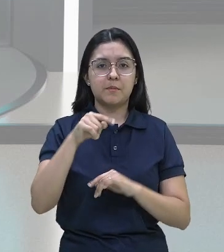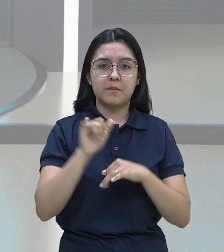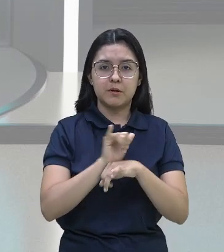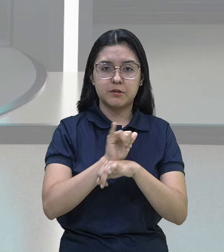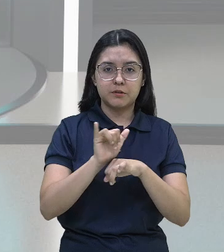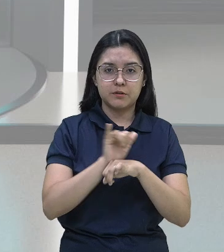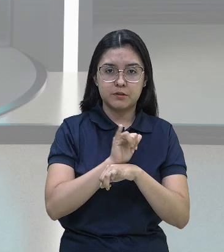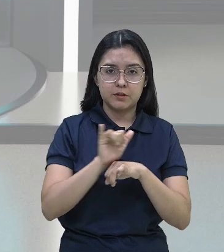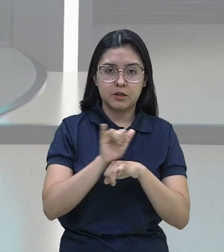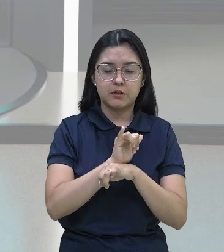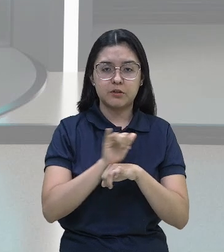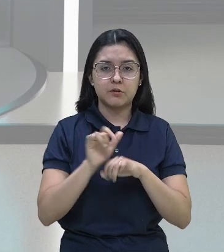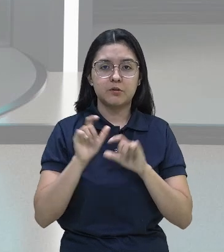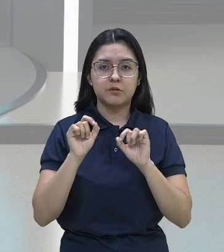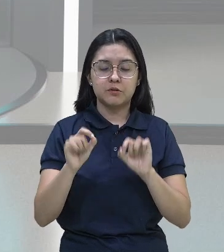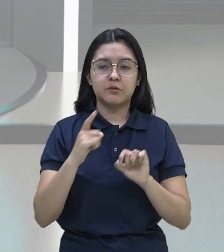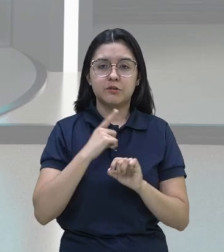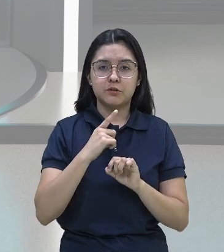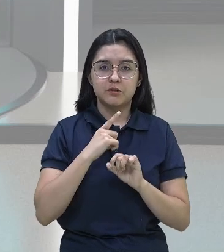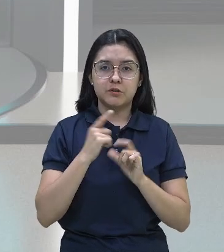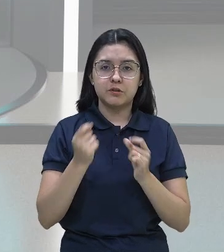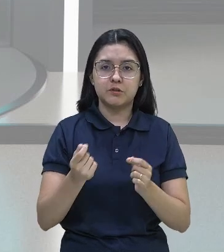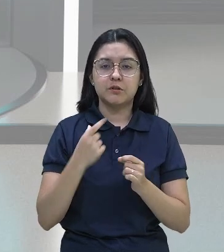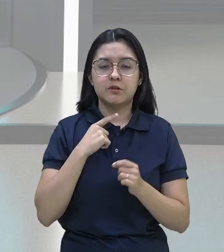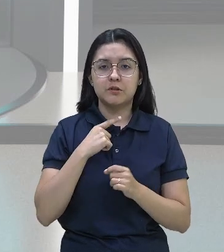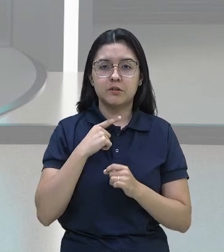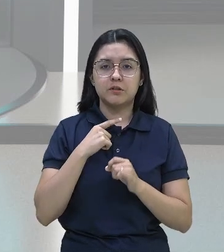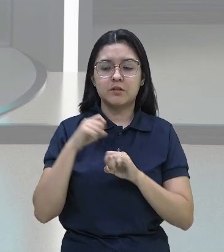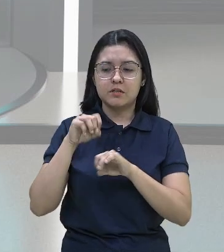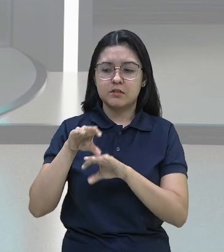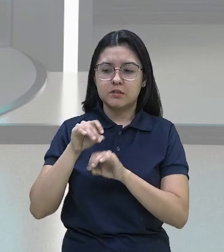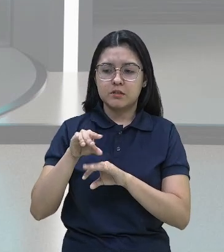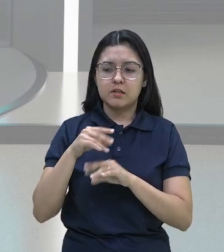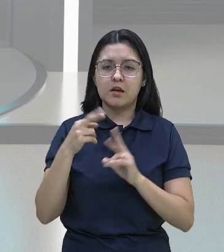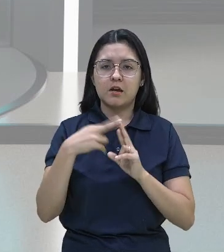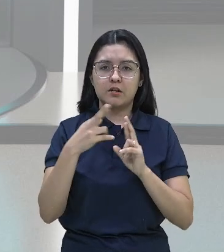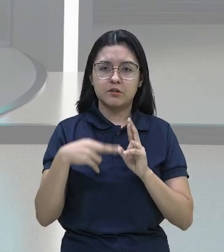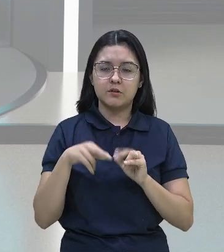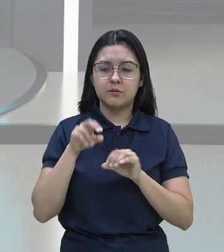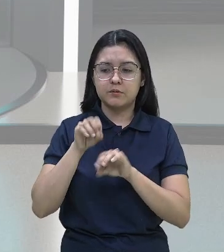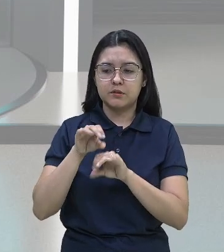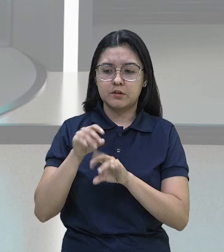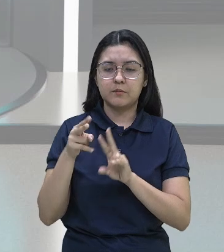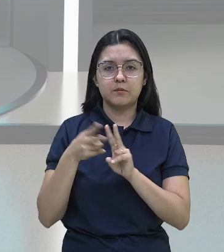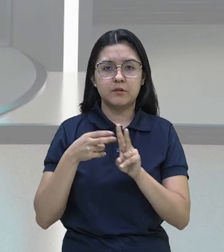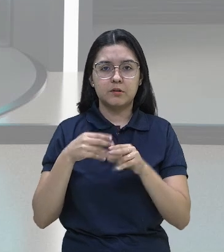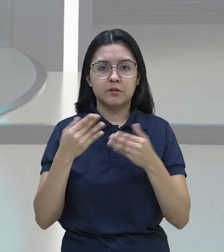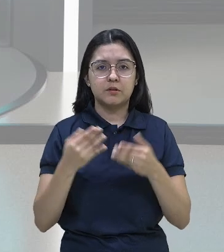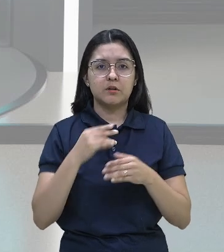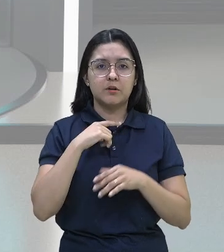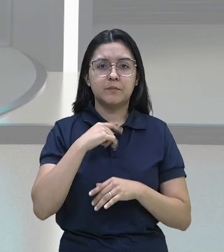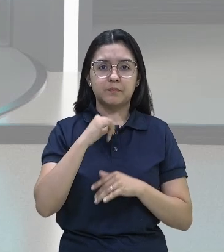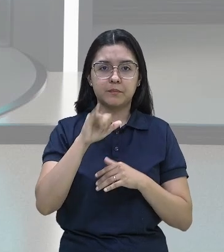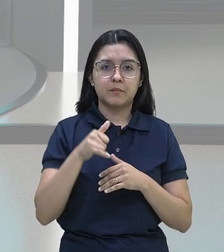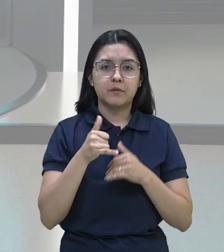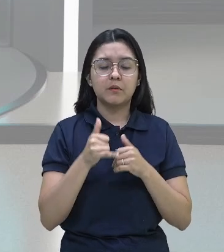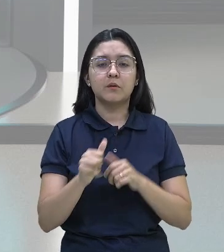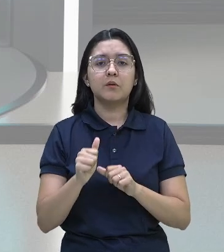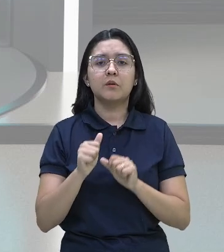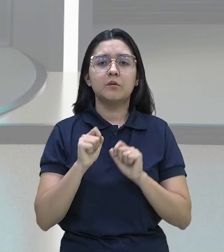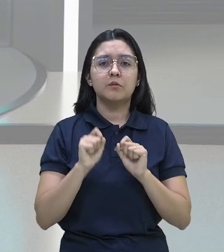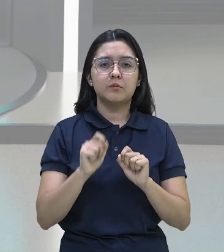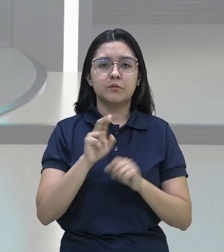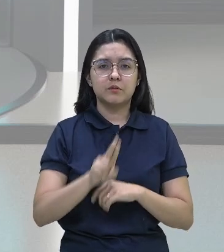de aproximar os indígenas da fé cristã. Então, os jesuítas utilizavam elementos da cultura indígena,